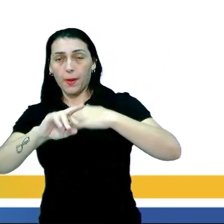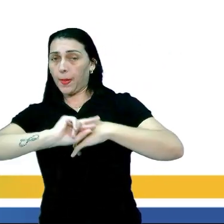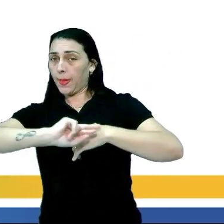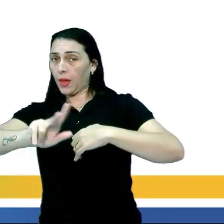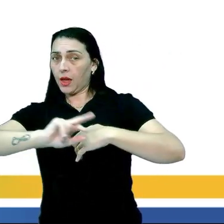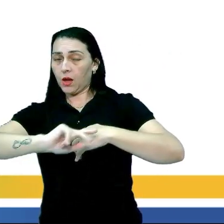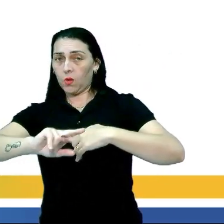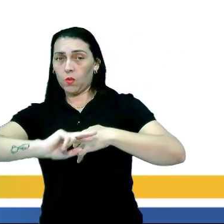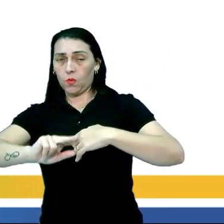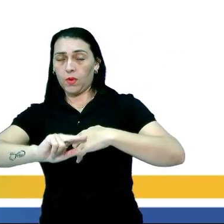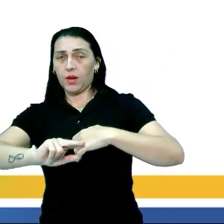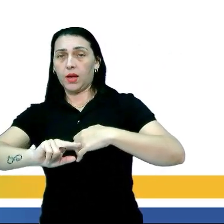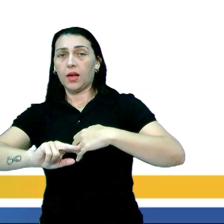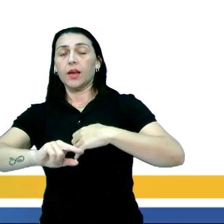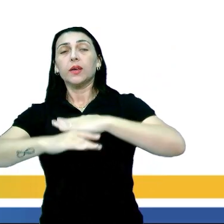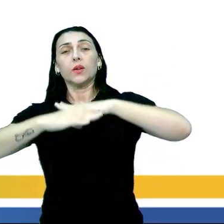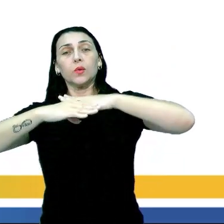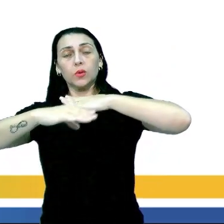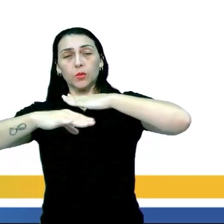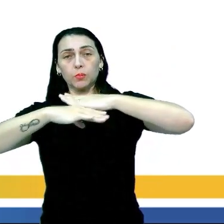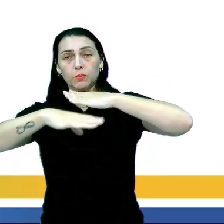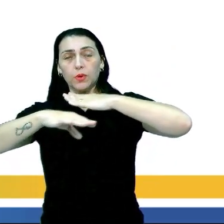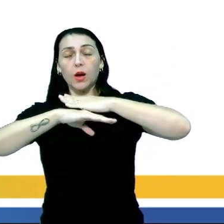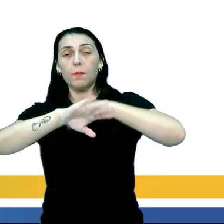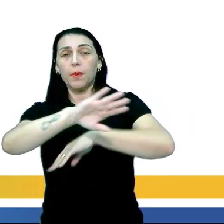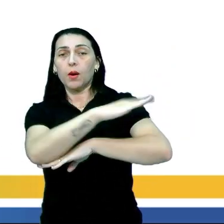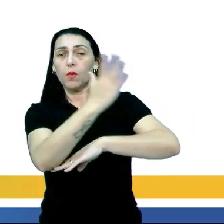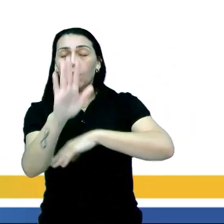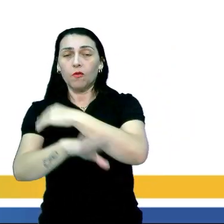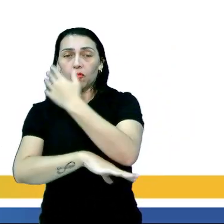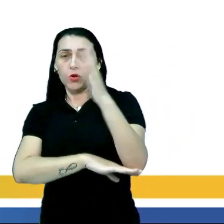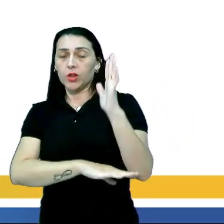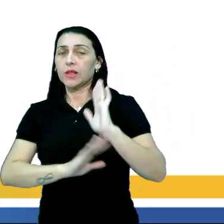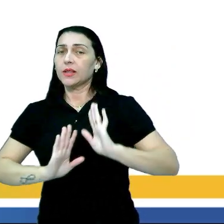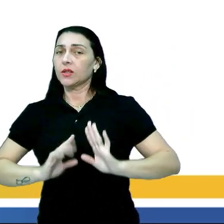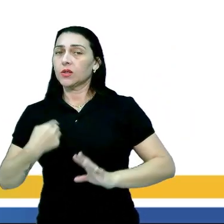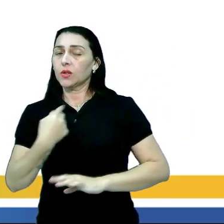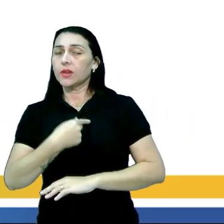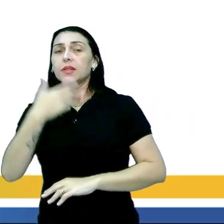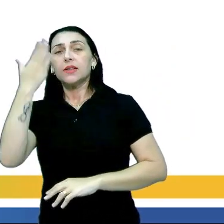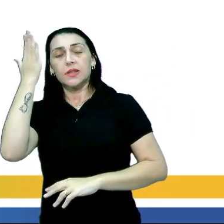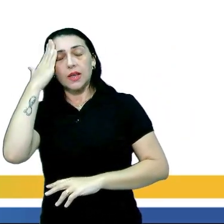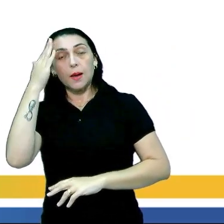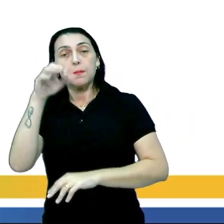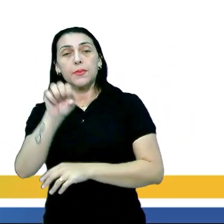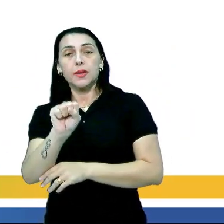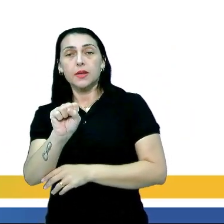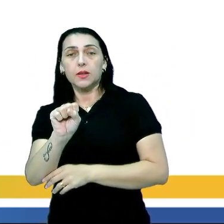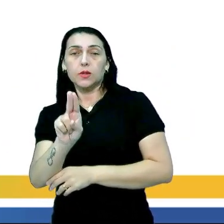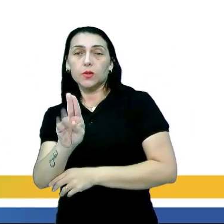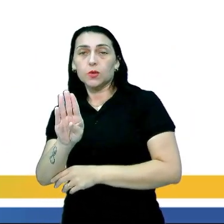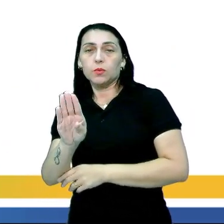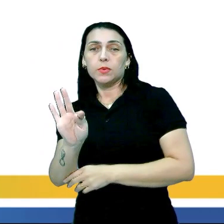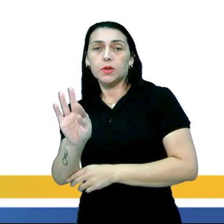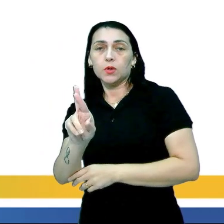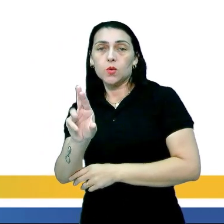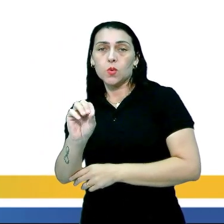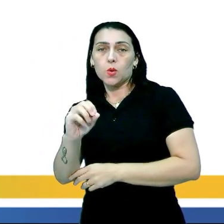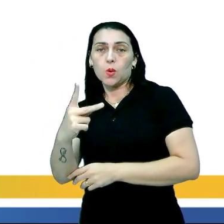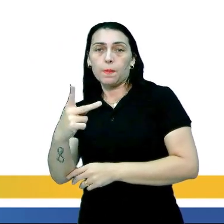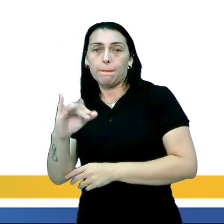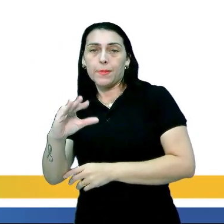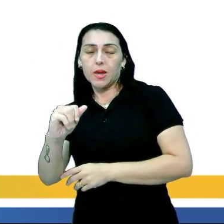ele até cita que os pampas é uma floresta, como a gente sabe, subtropical. E